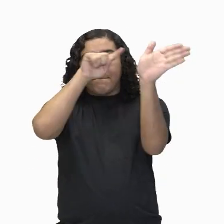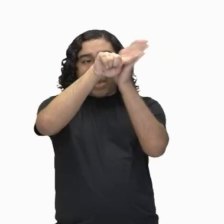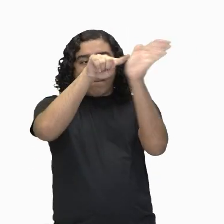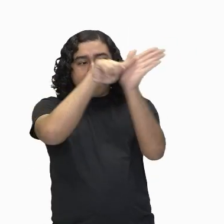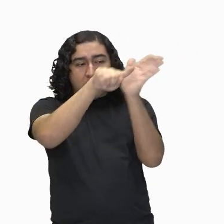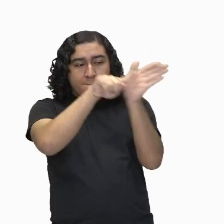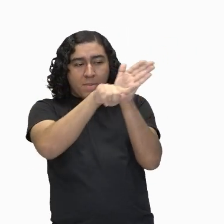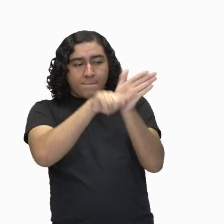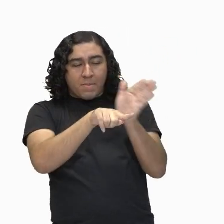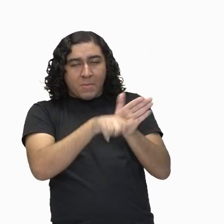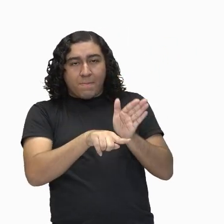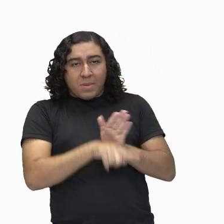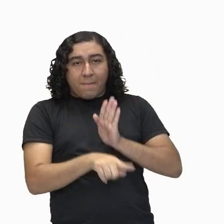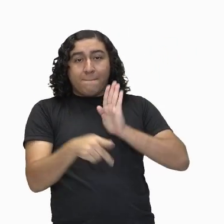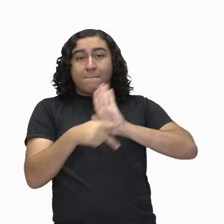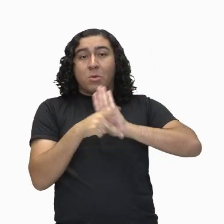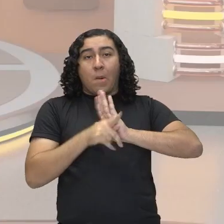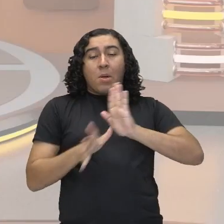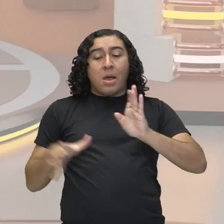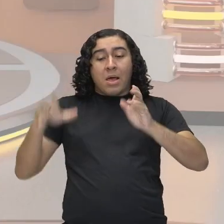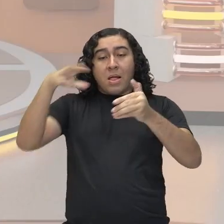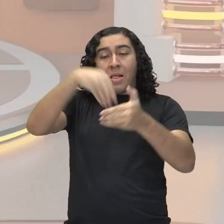fazem parte dessa nossa